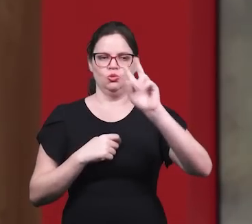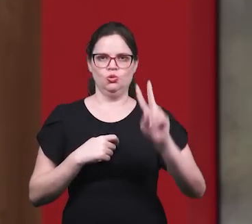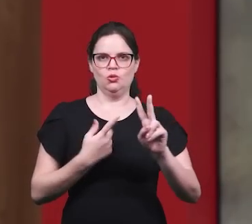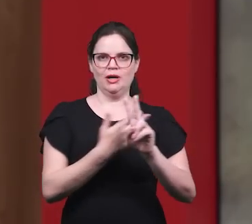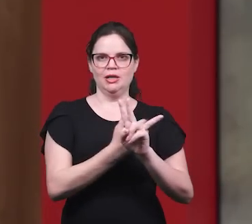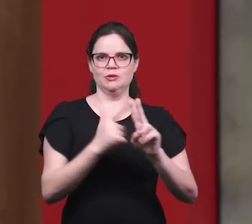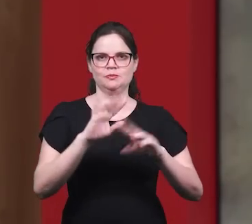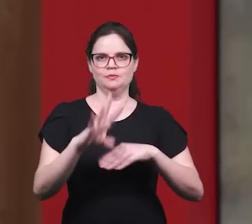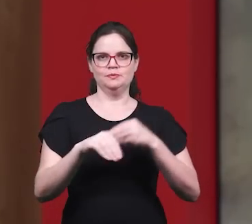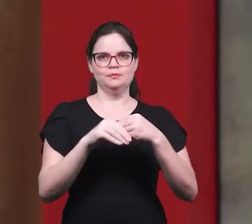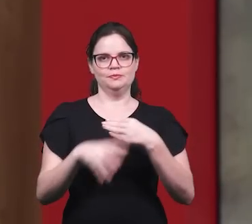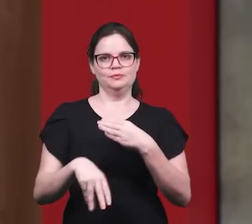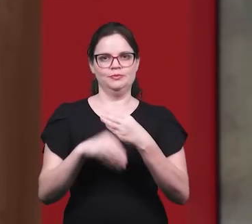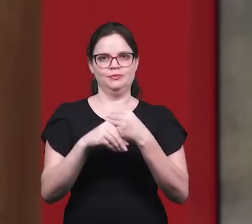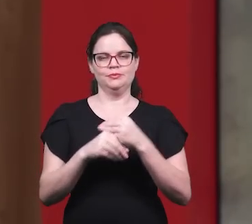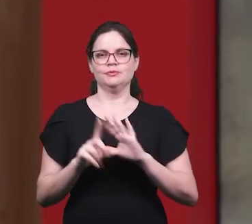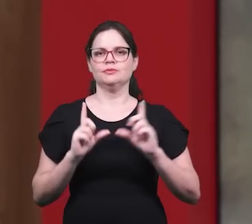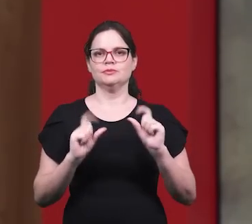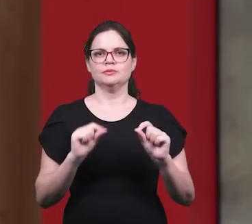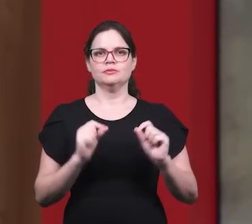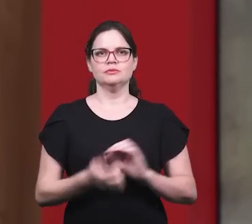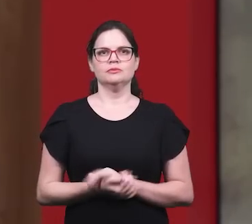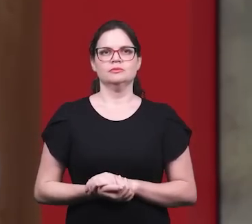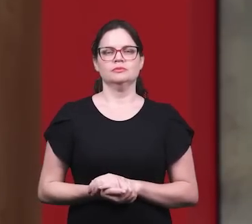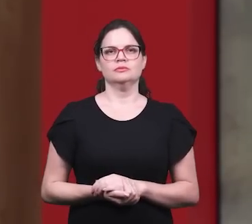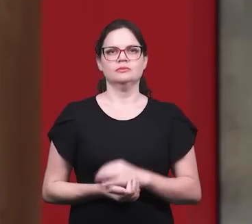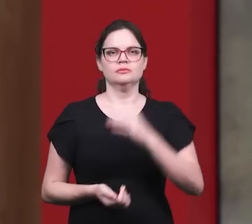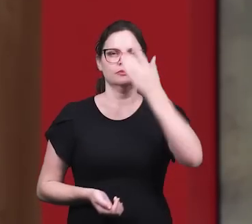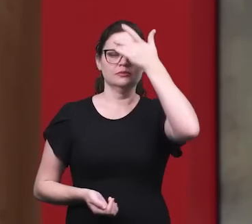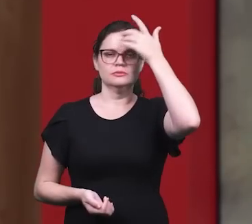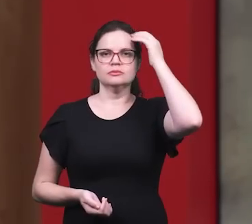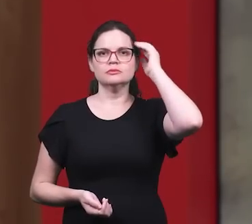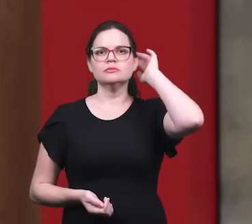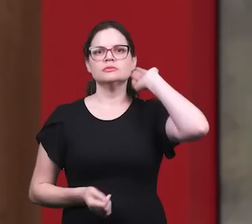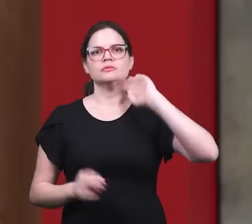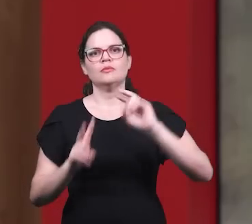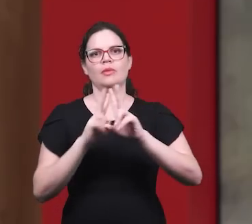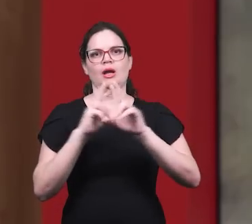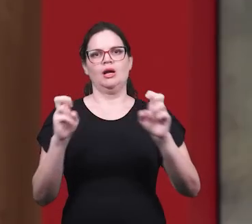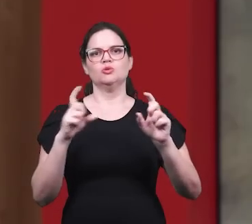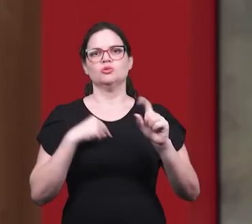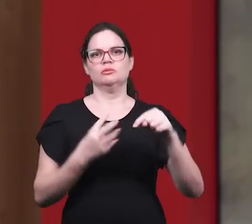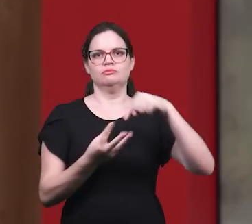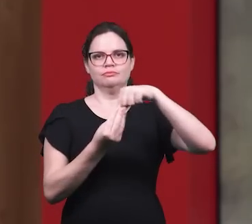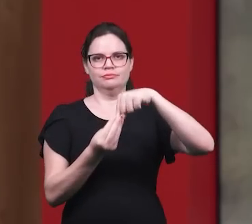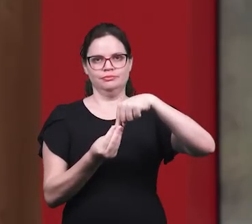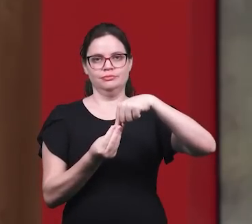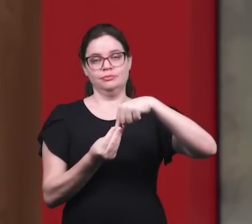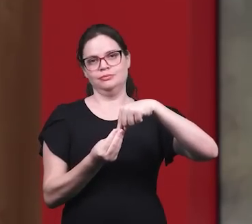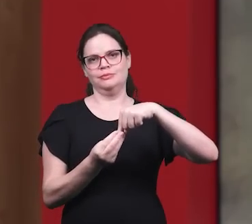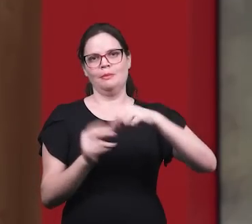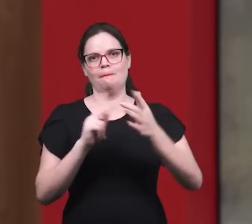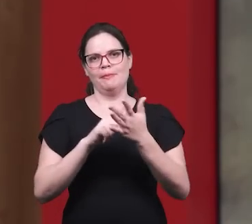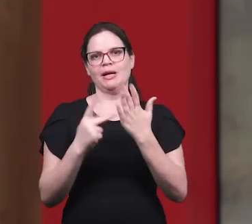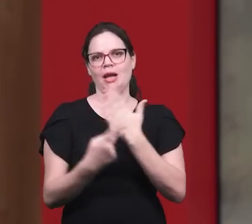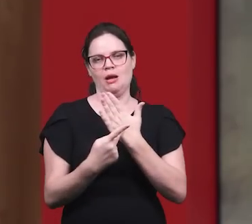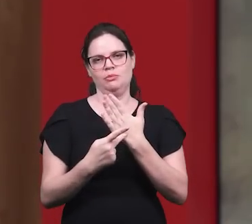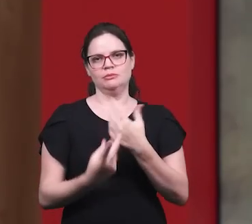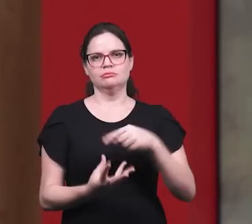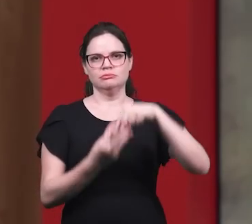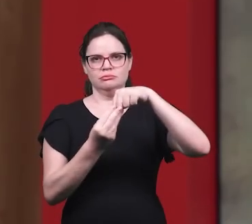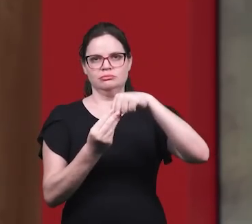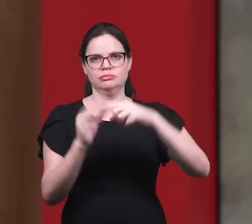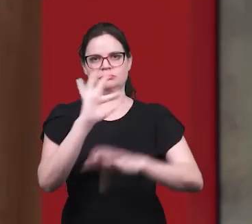comentar, que seria entrar melhor na parábola da figueira, mas eu acho que está muito... O tempo